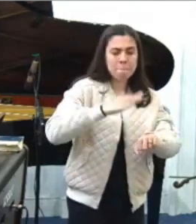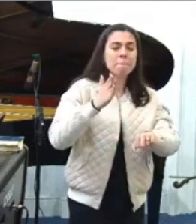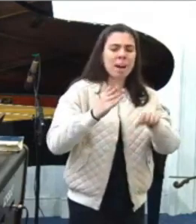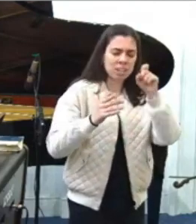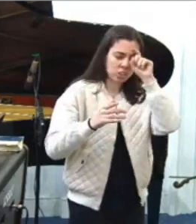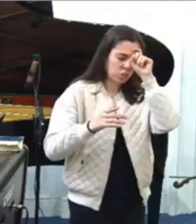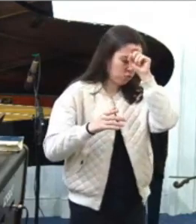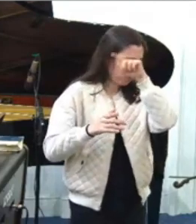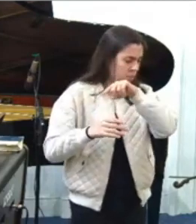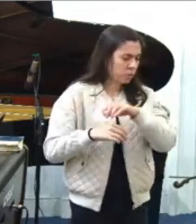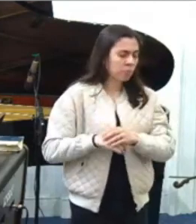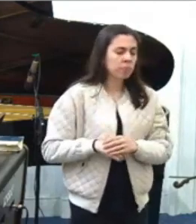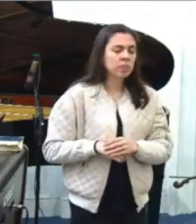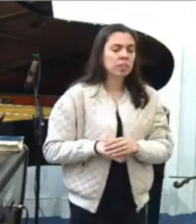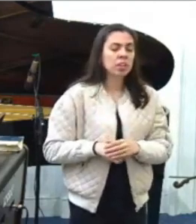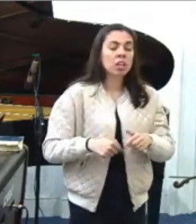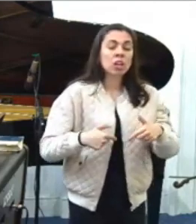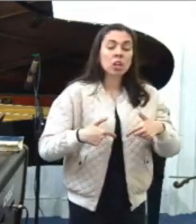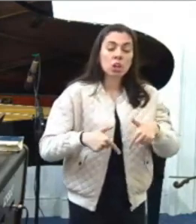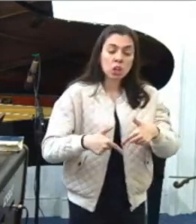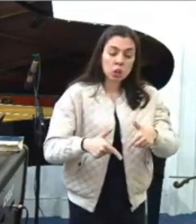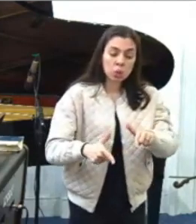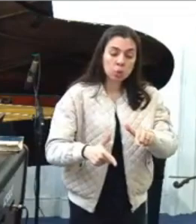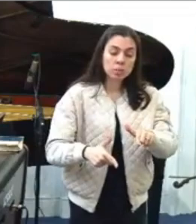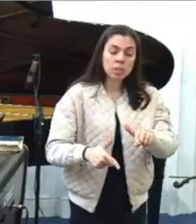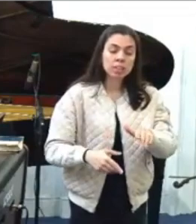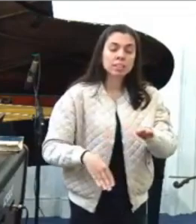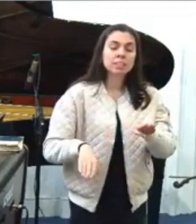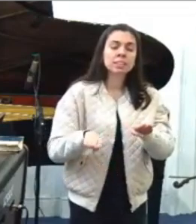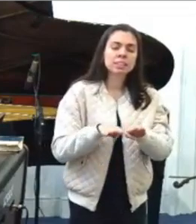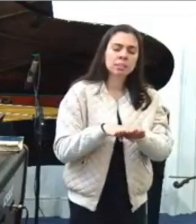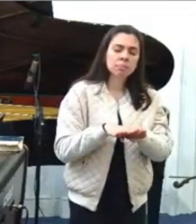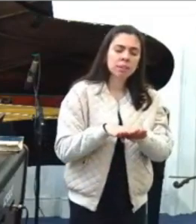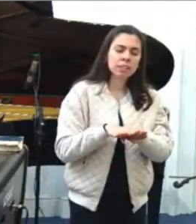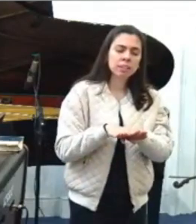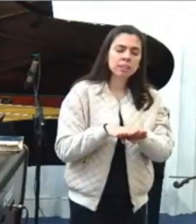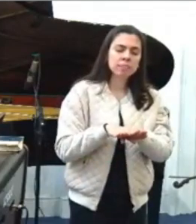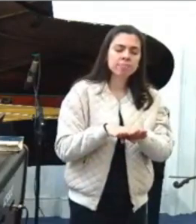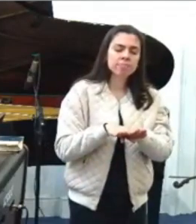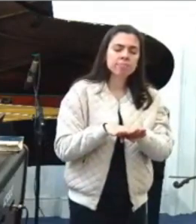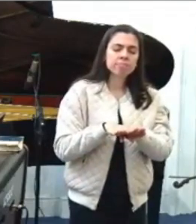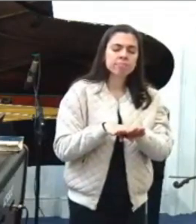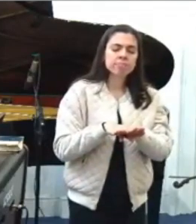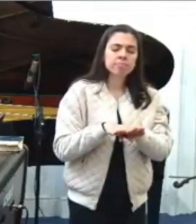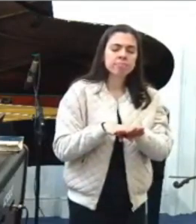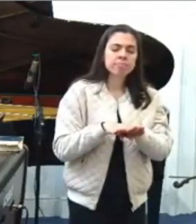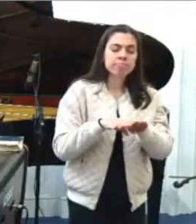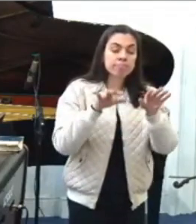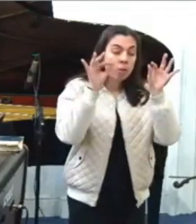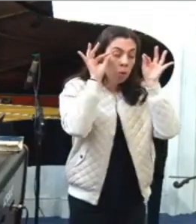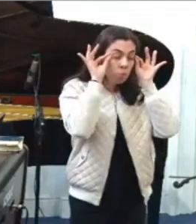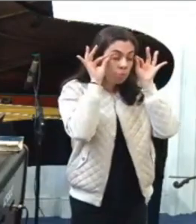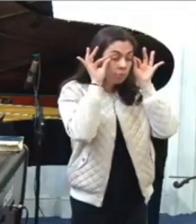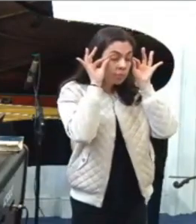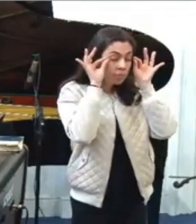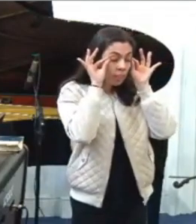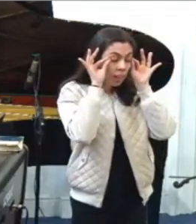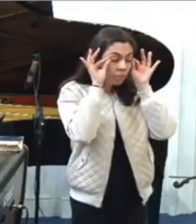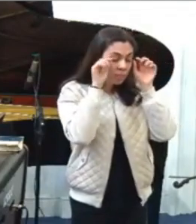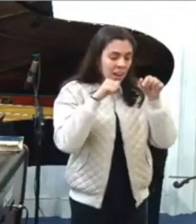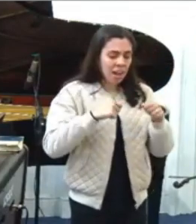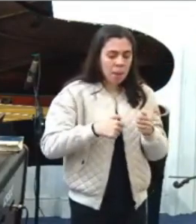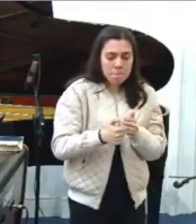envolve vigilância diante de ameaças que surgem próximas a nós. Luta que envolve, ó